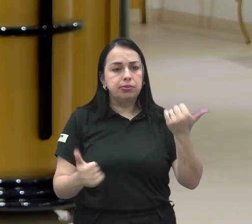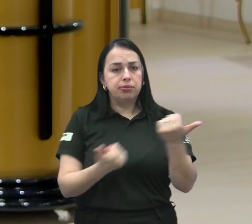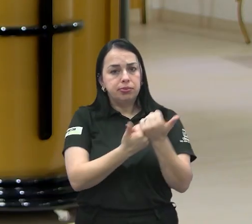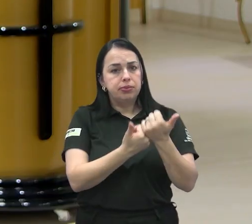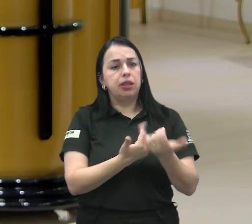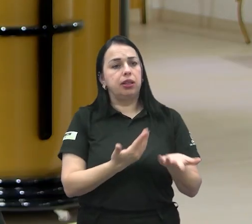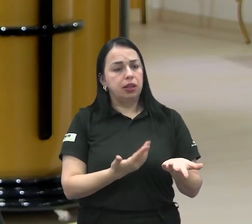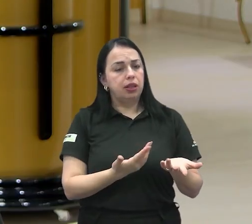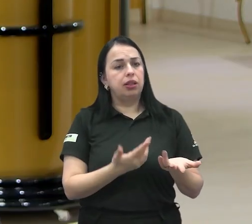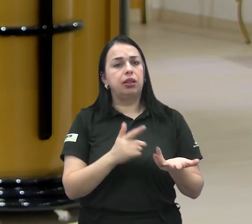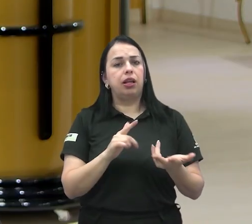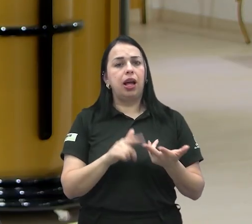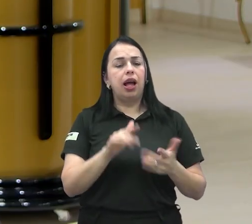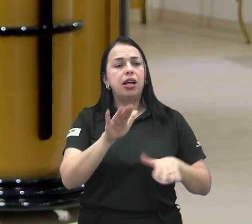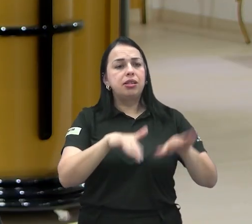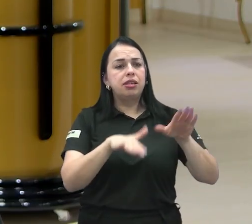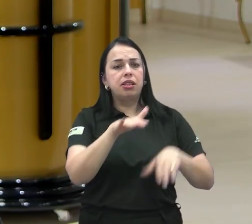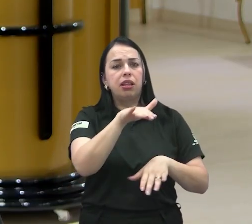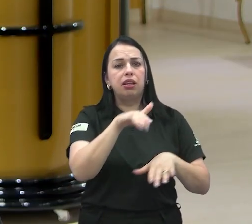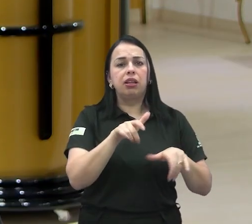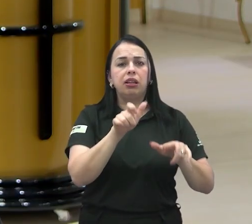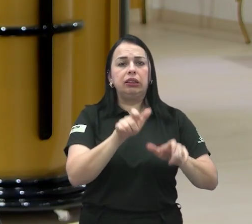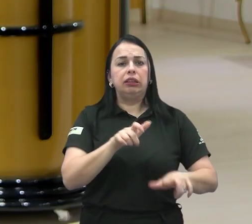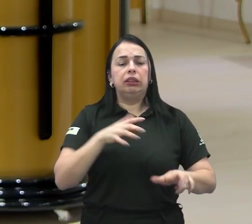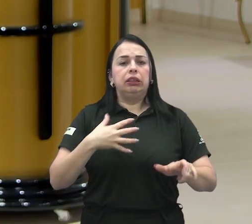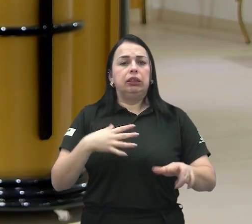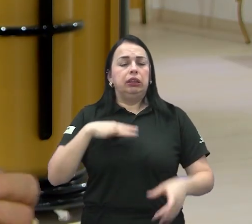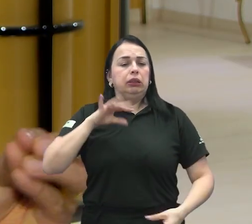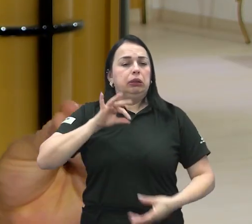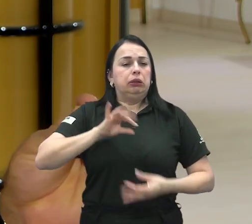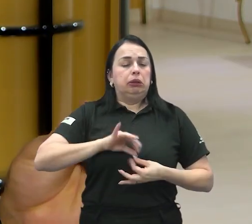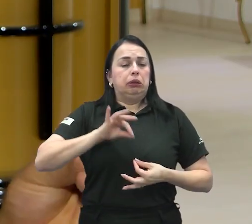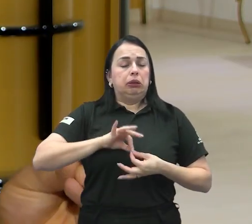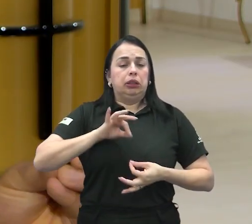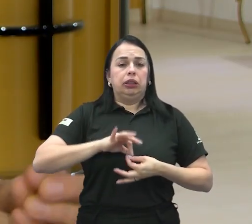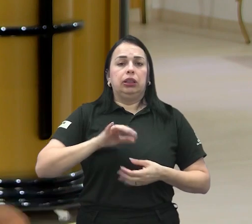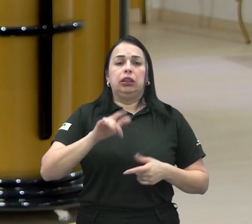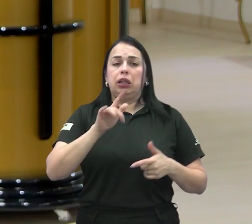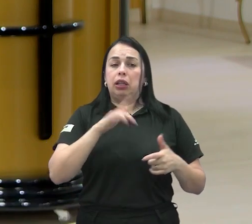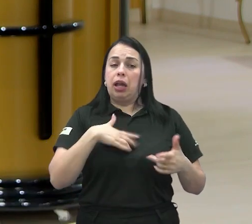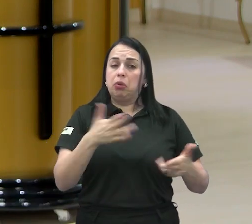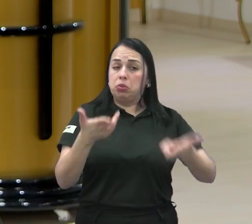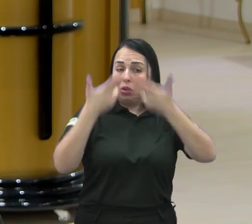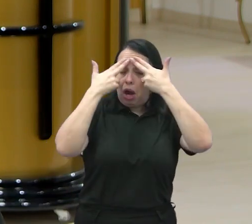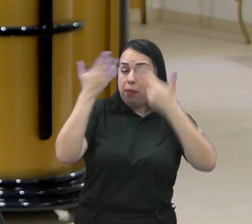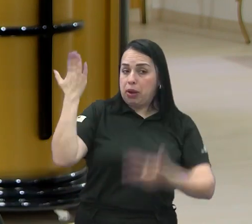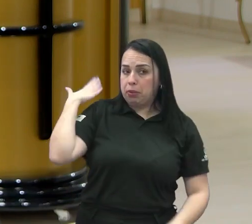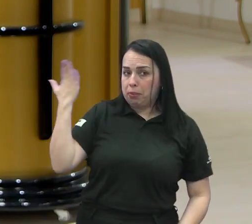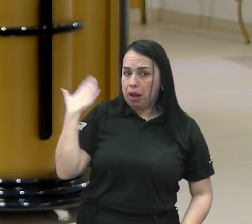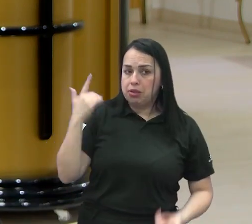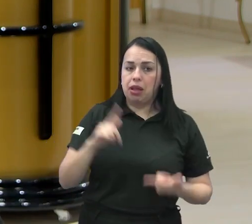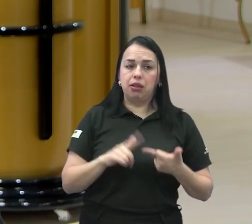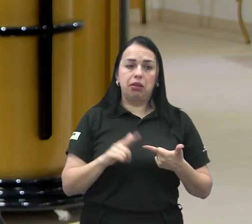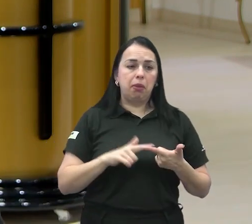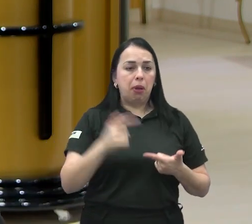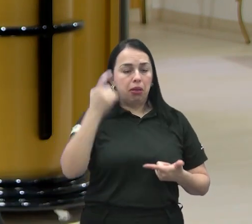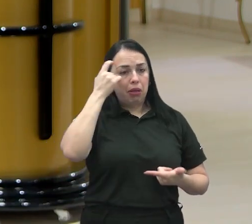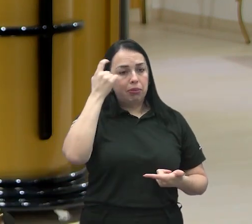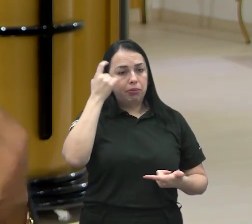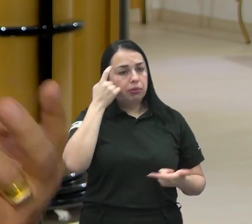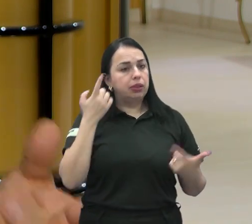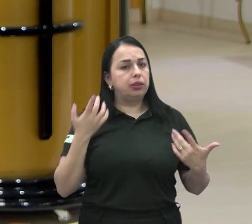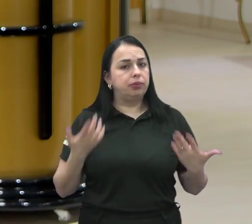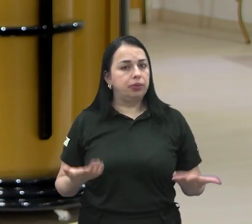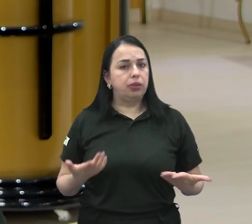psicológico importante, porque isso, a pessoa às vezes ela carrega, né, algum problema de infância,